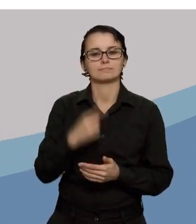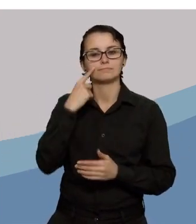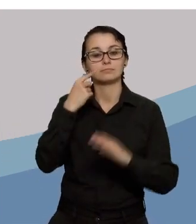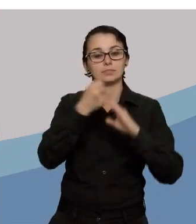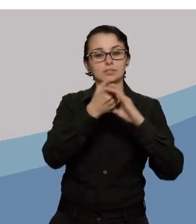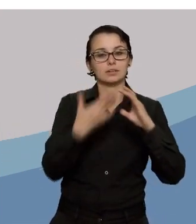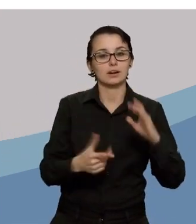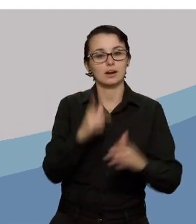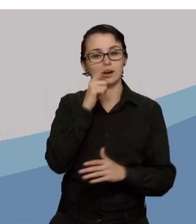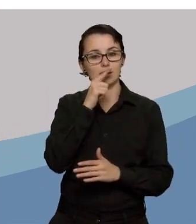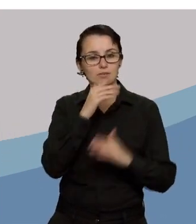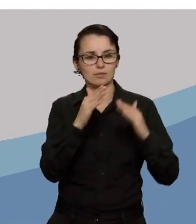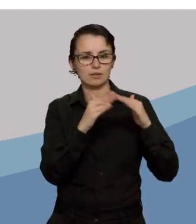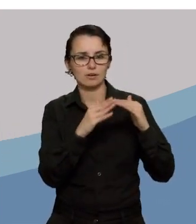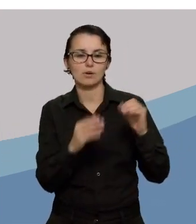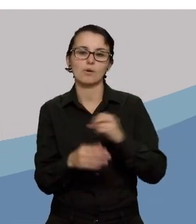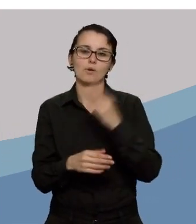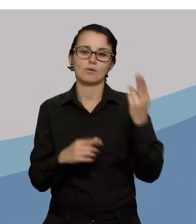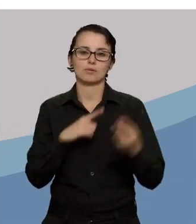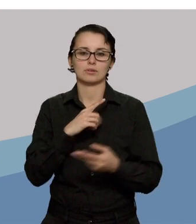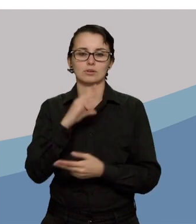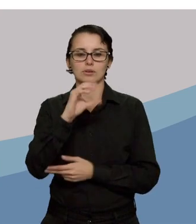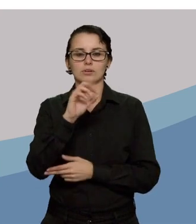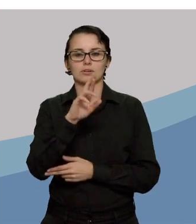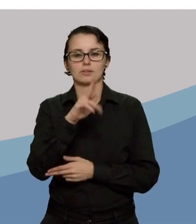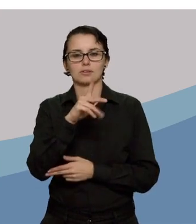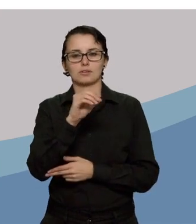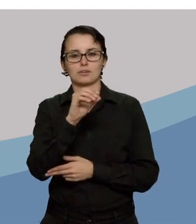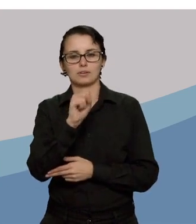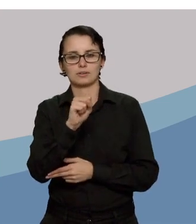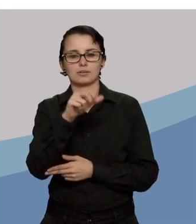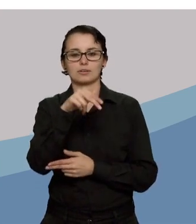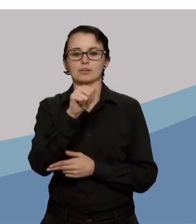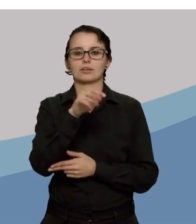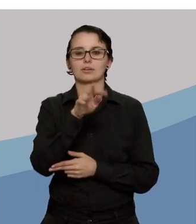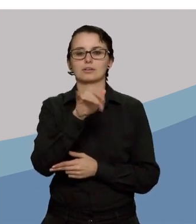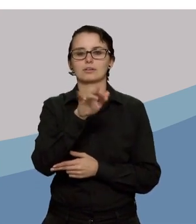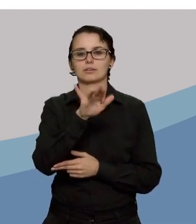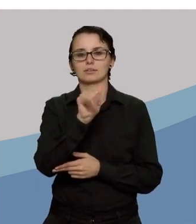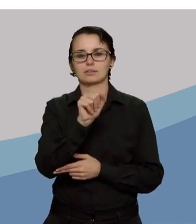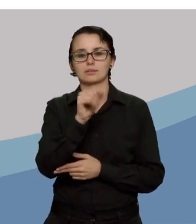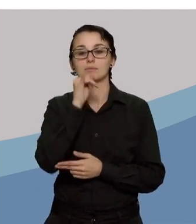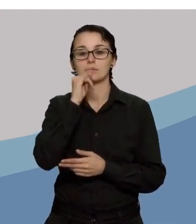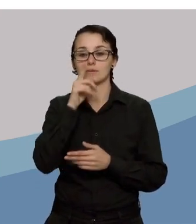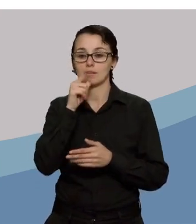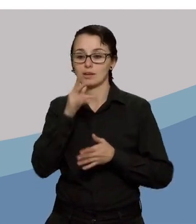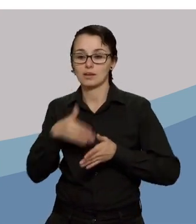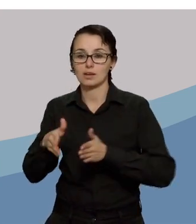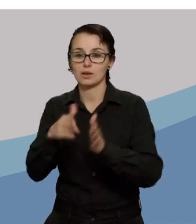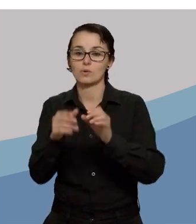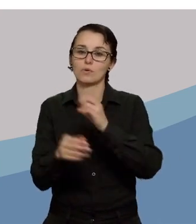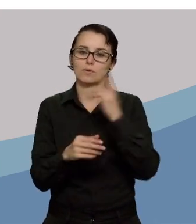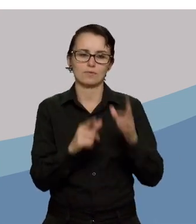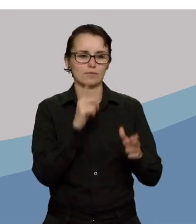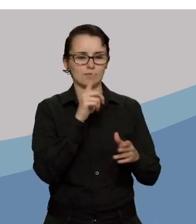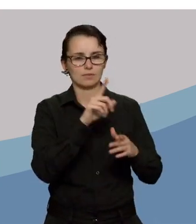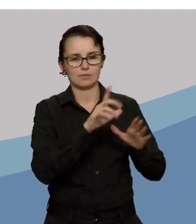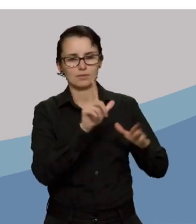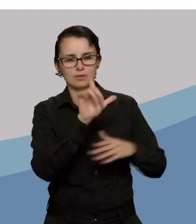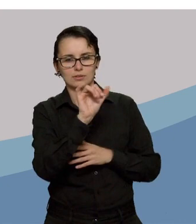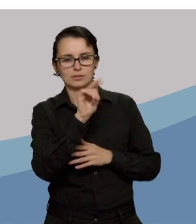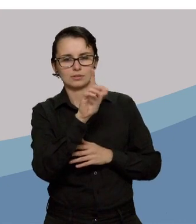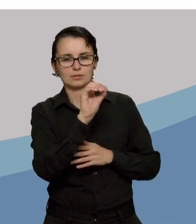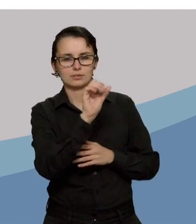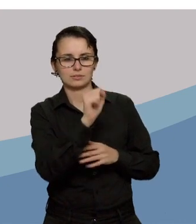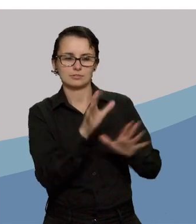e para a caracterização de corpos naturais receptores, como os rios e os lagos. Além dos